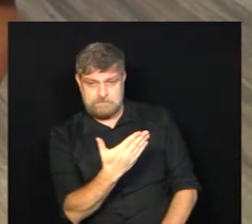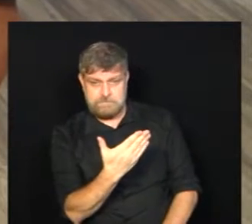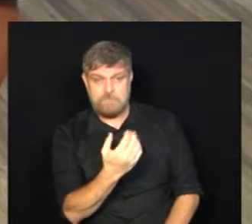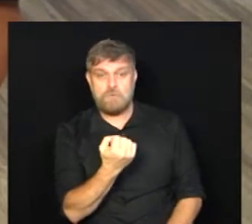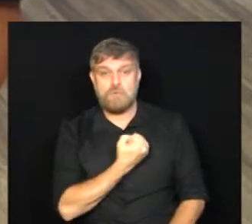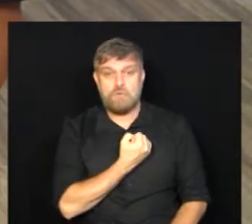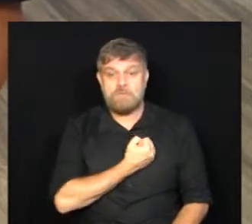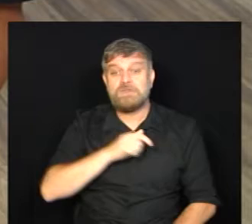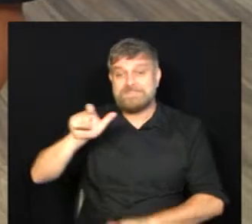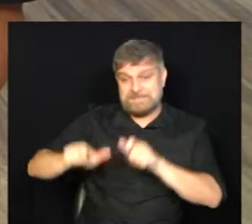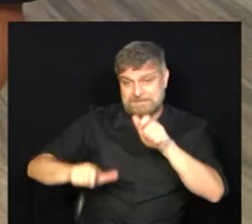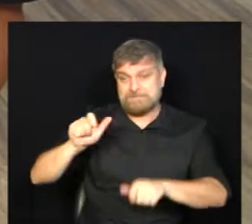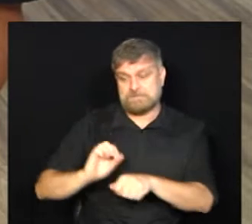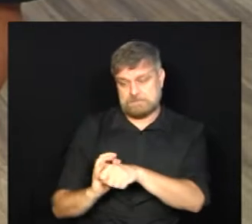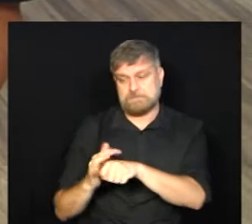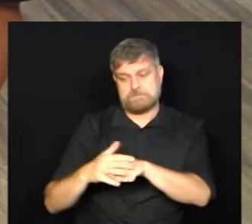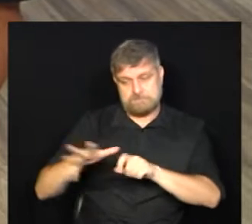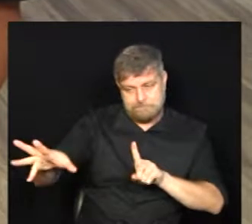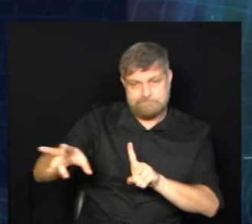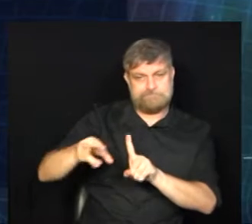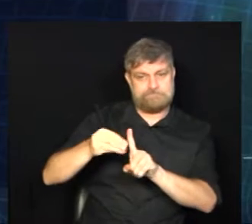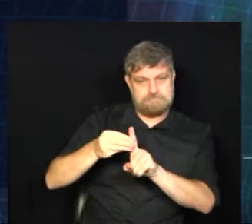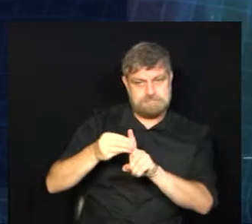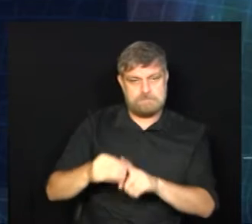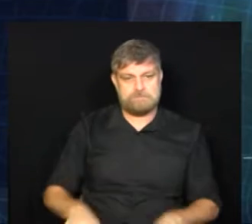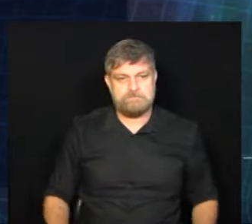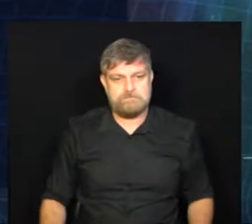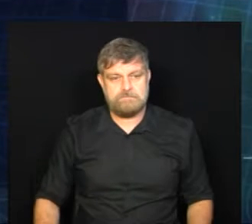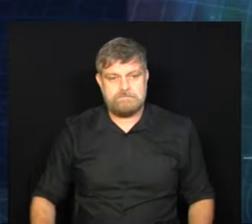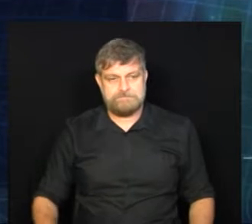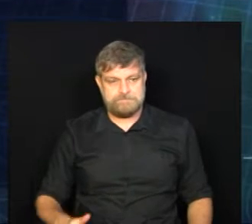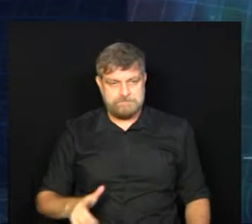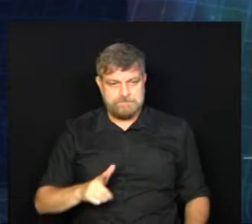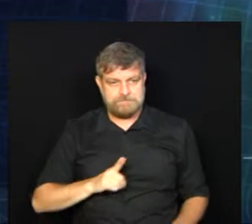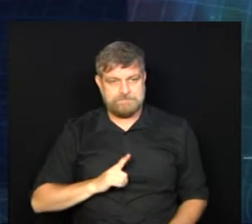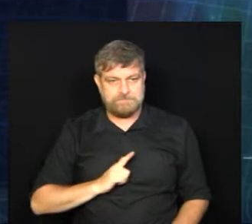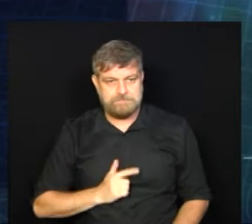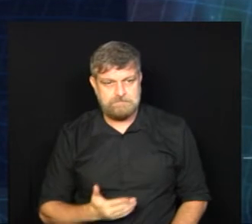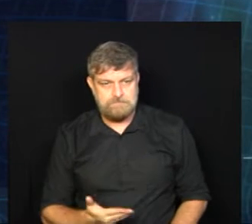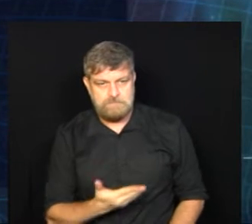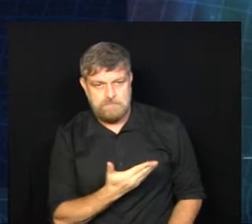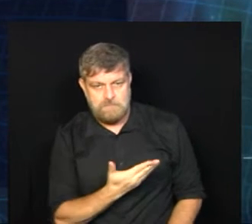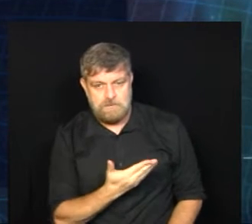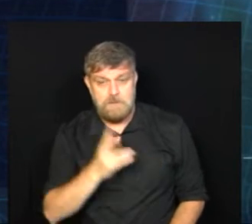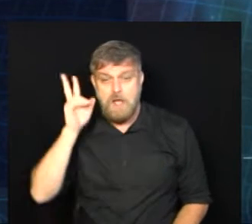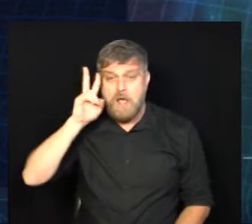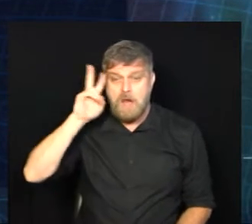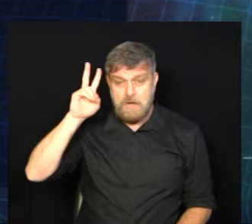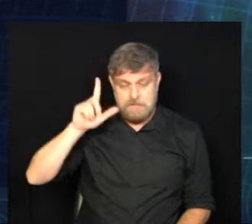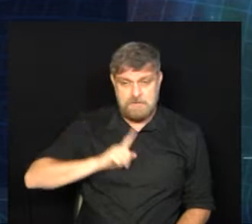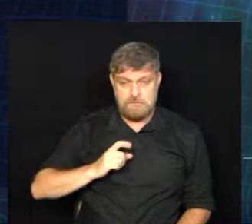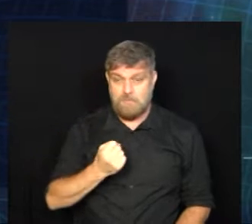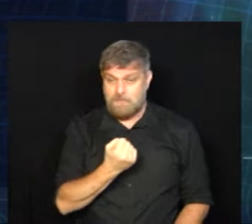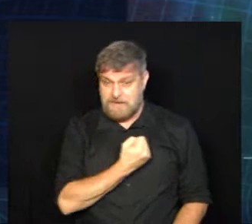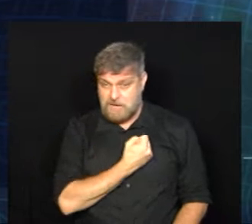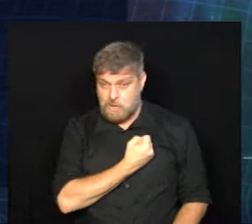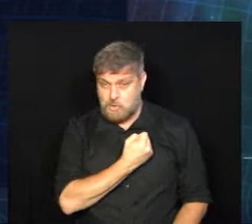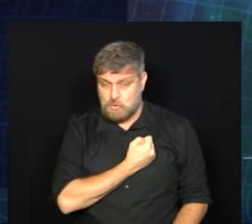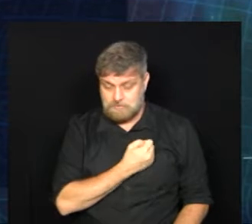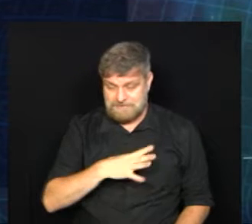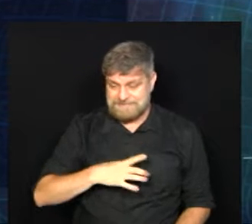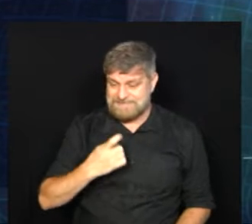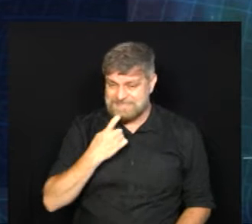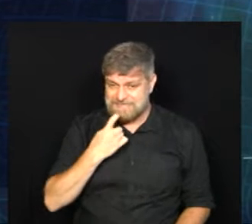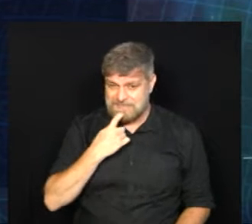134.692 casos confirmados da Covid-19. Lembrando que a atualização, inclusive em